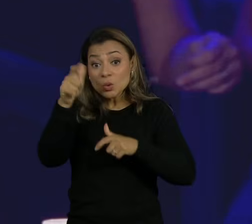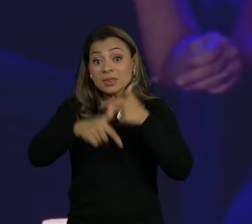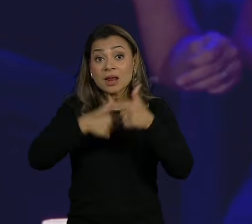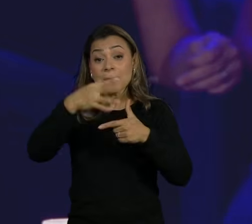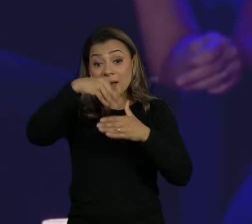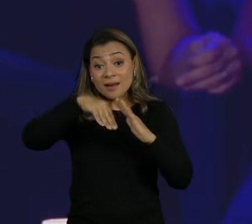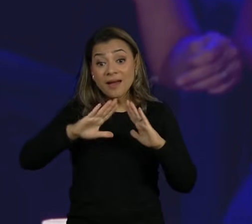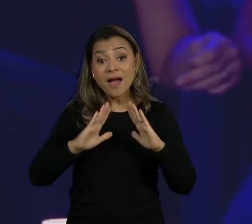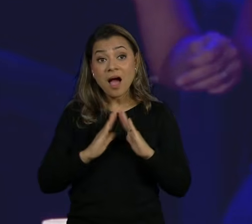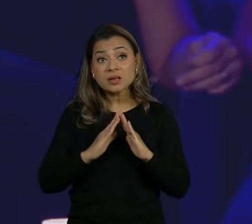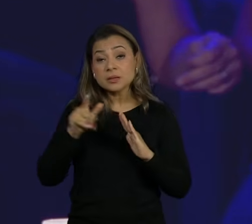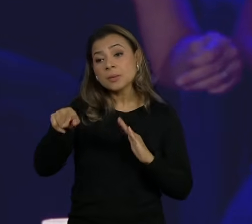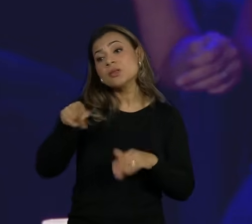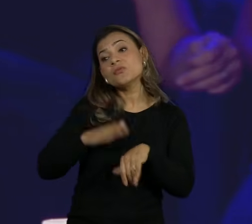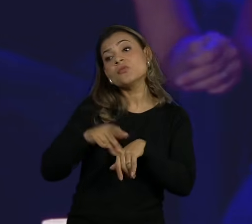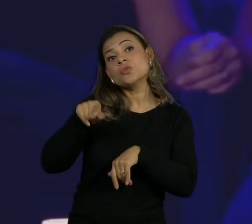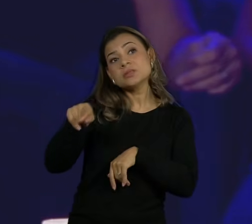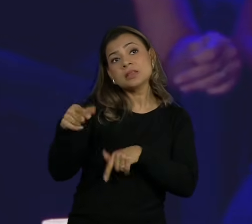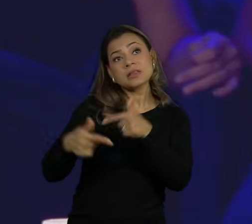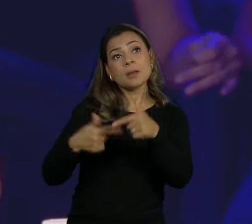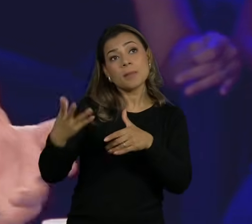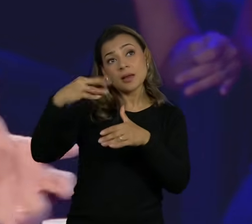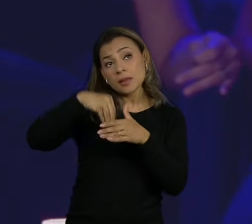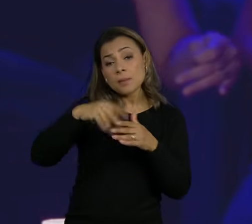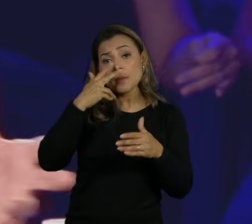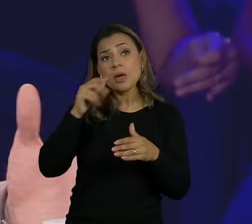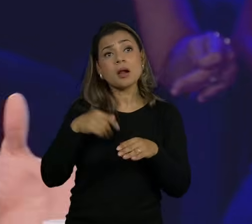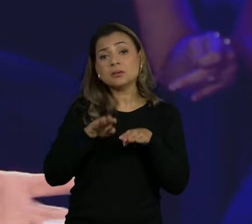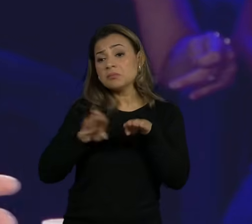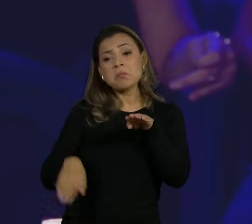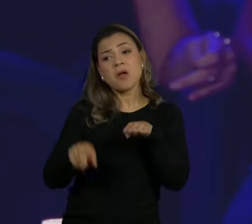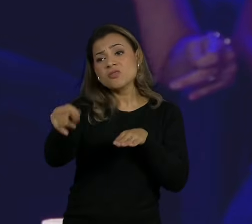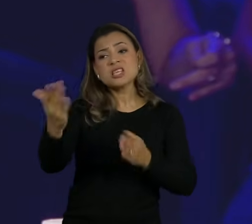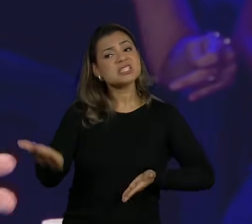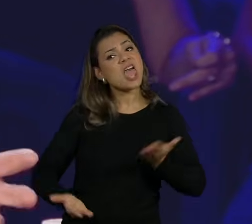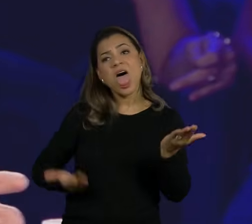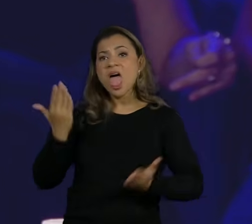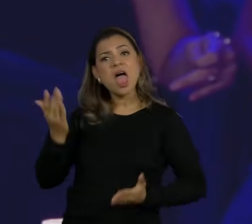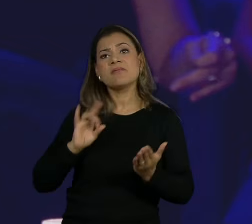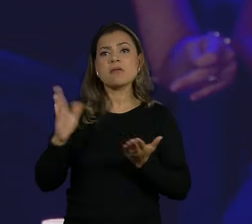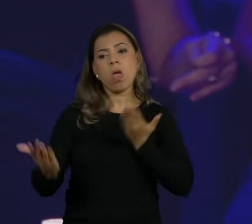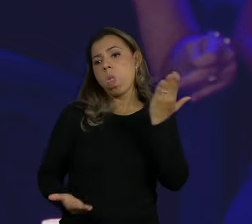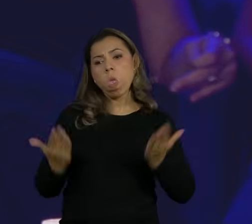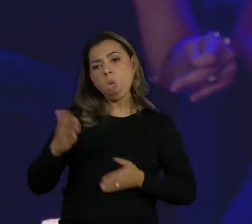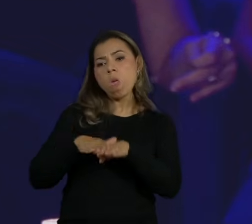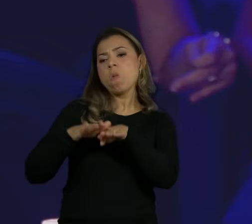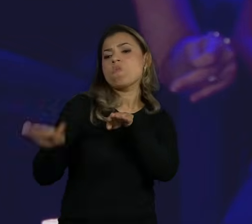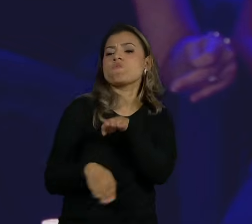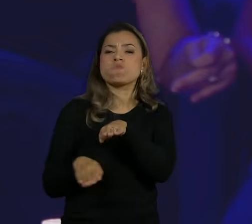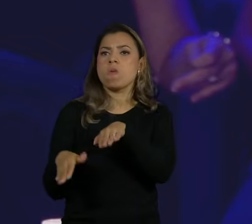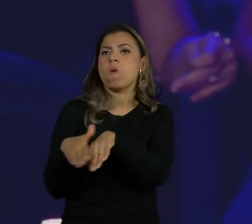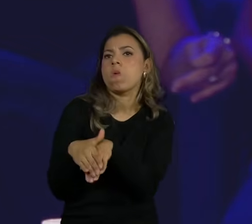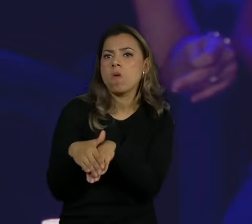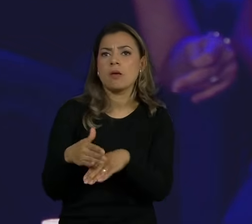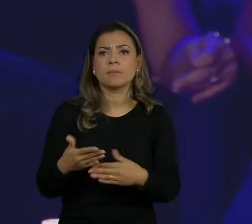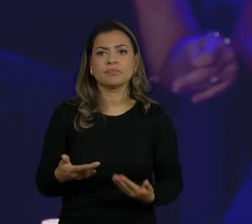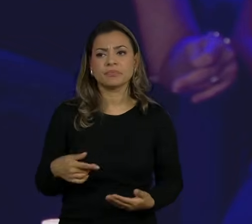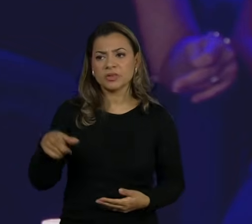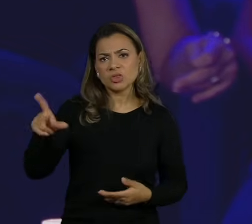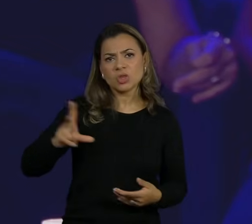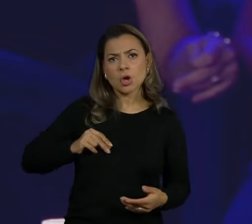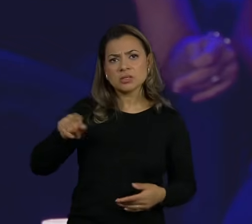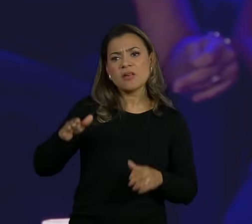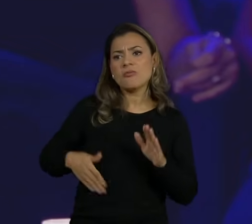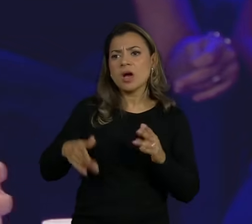se fosse uma pessoa numa situação análoga à servidão, né? Não é Exatamente. assim, e olha, nossa, ela é folgada, ela